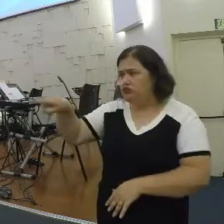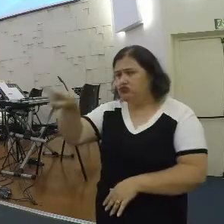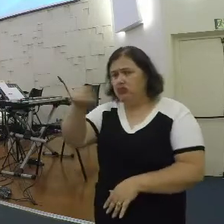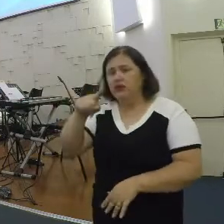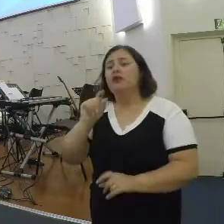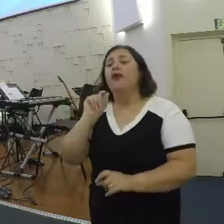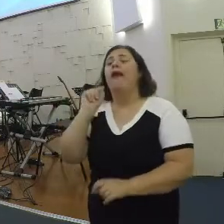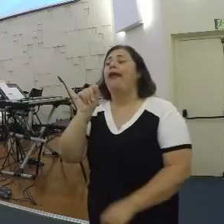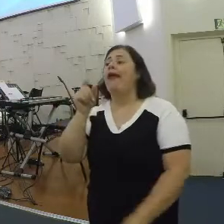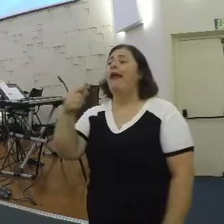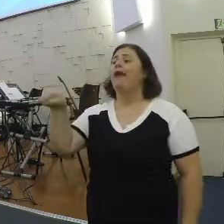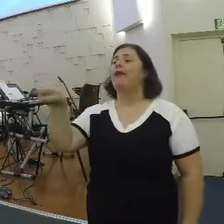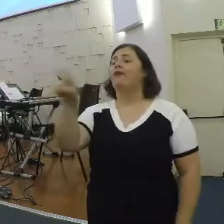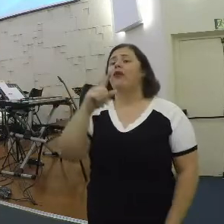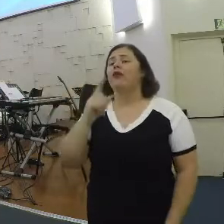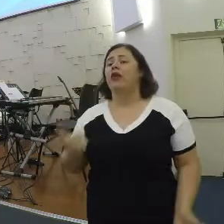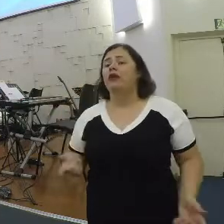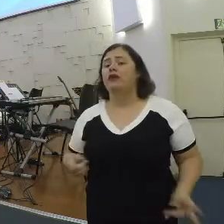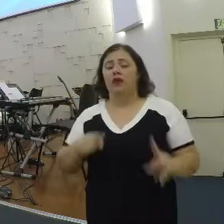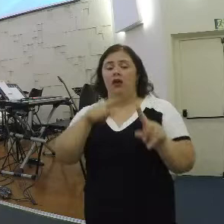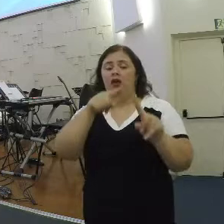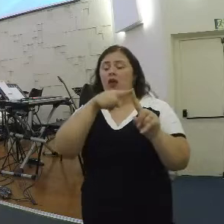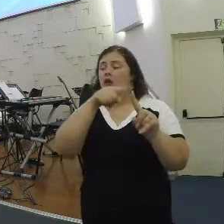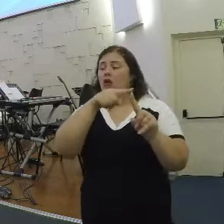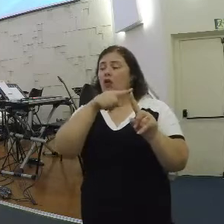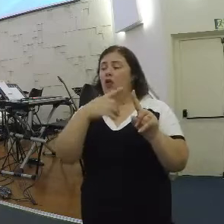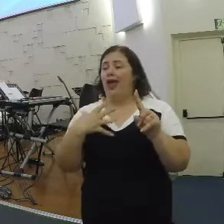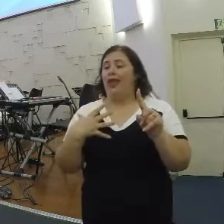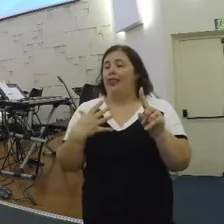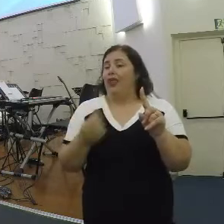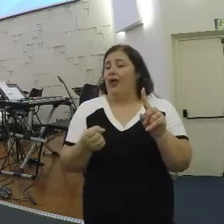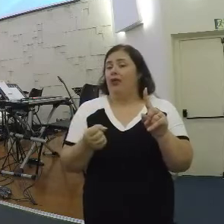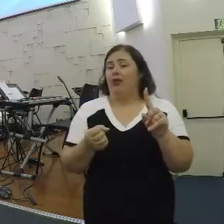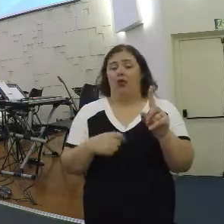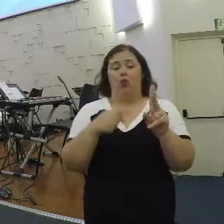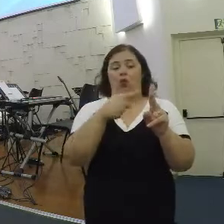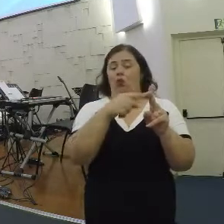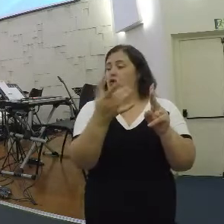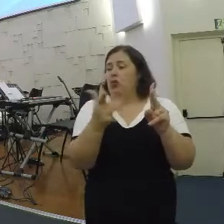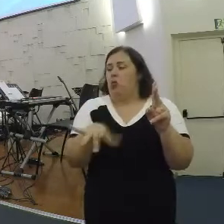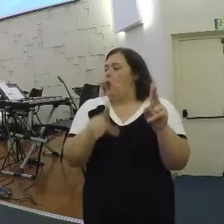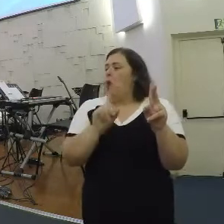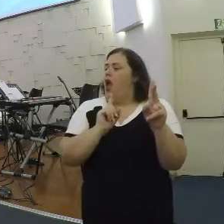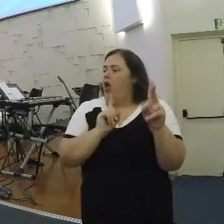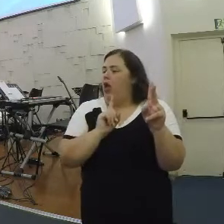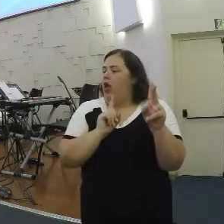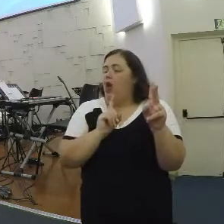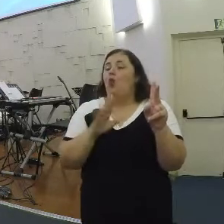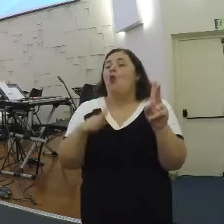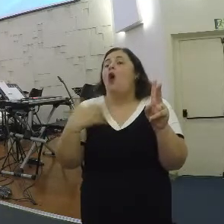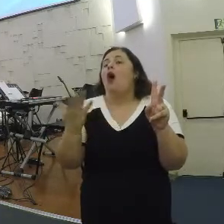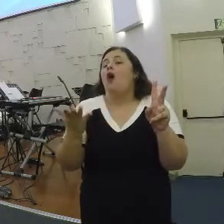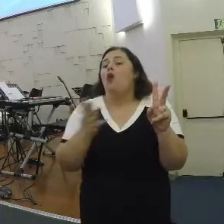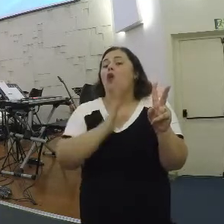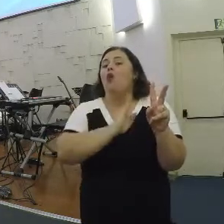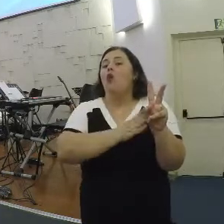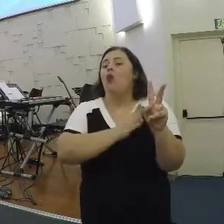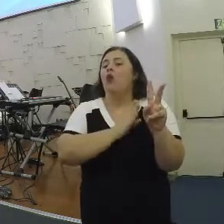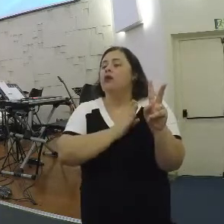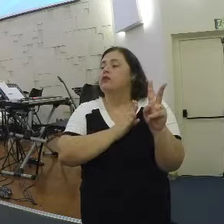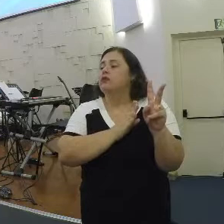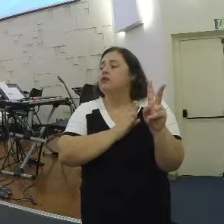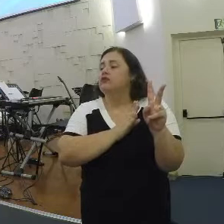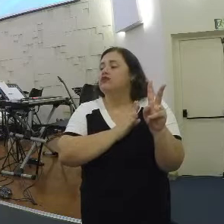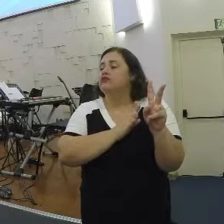nos pergunta nessa noite: quem somos nós? Quem sou eu? Quem é você? O meu coração